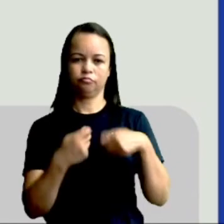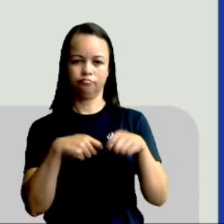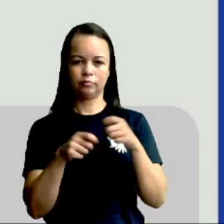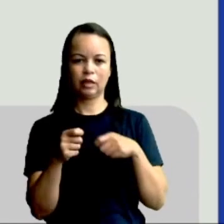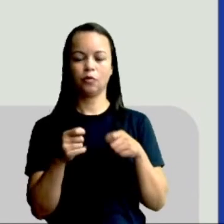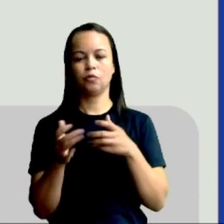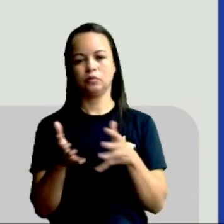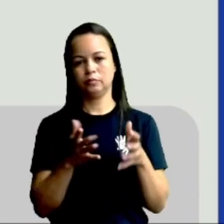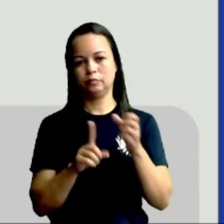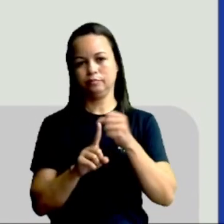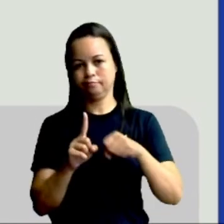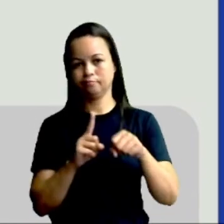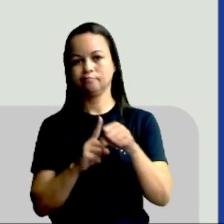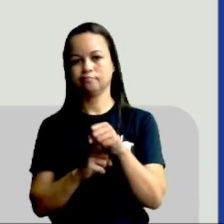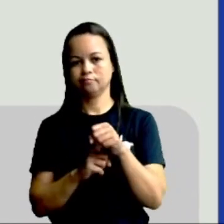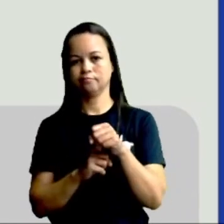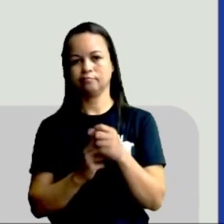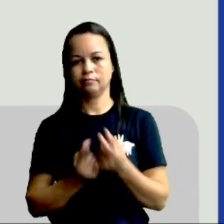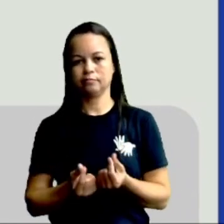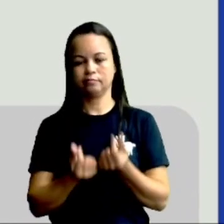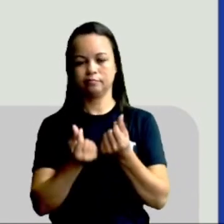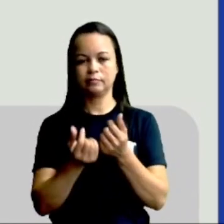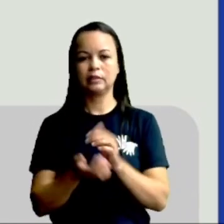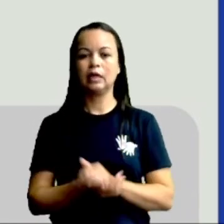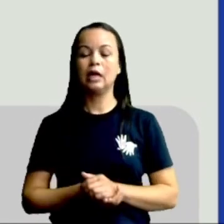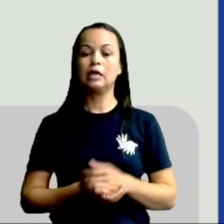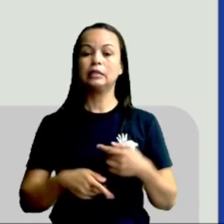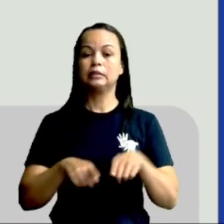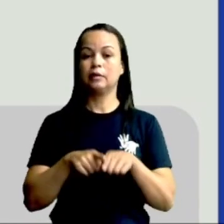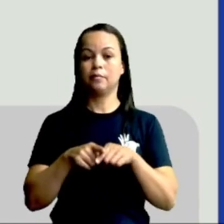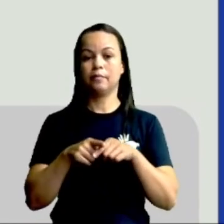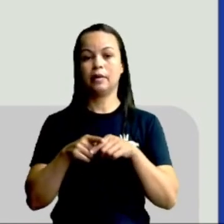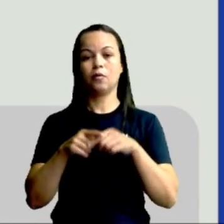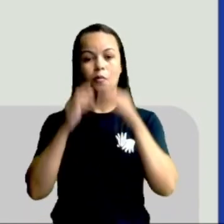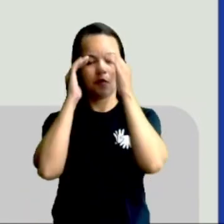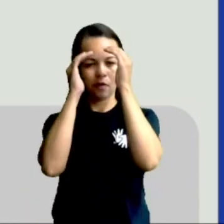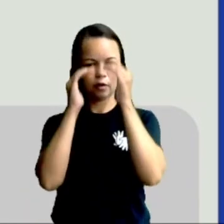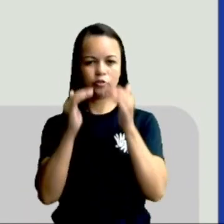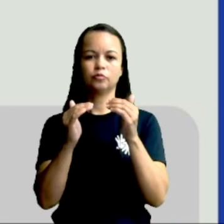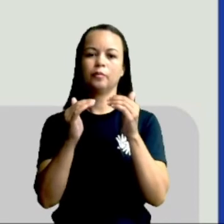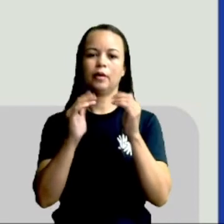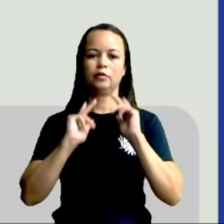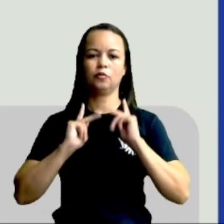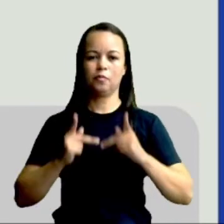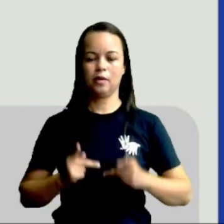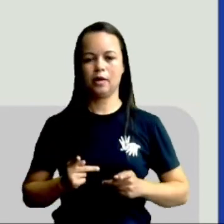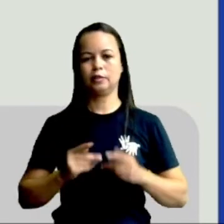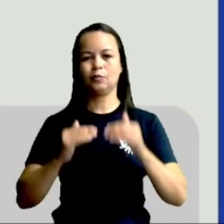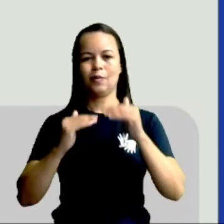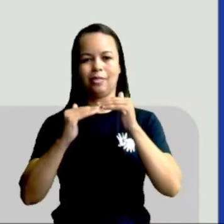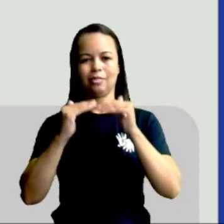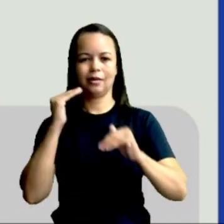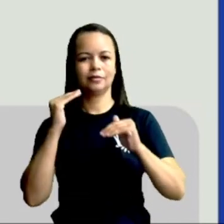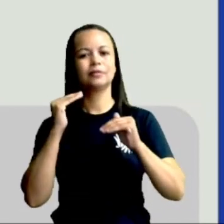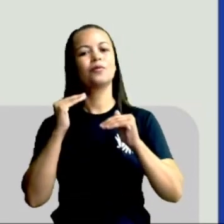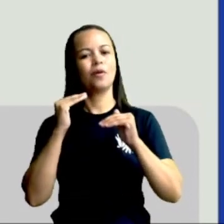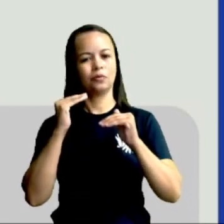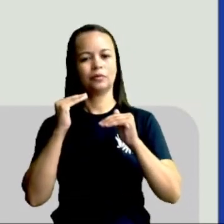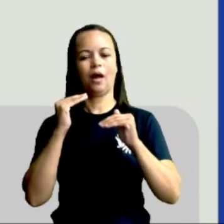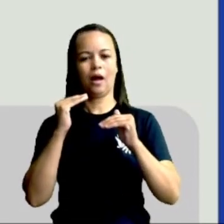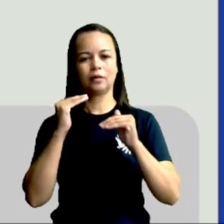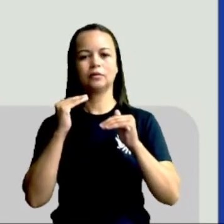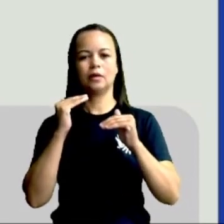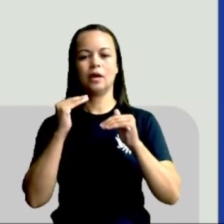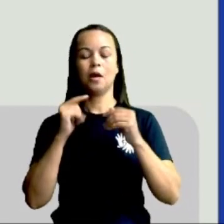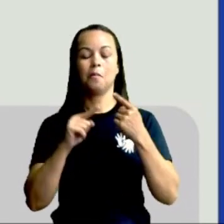financeiro, por classes sociais, seja ele por respeito humano, que a gente aí tem uma desigualdade muito grande também, onde a gente não respeita